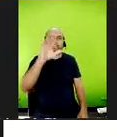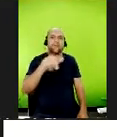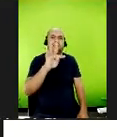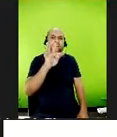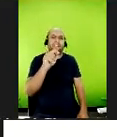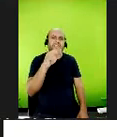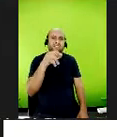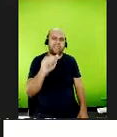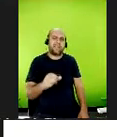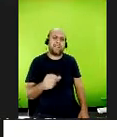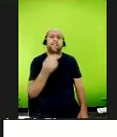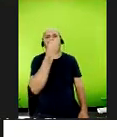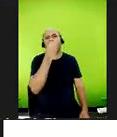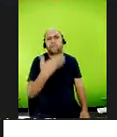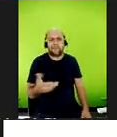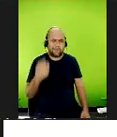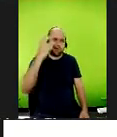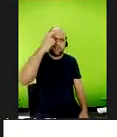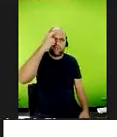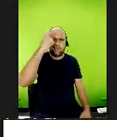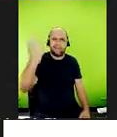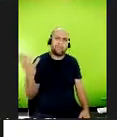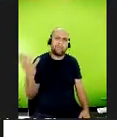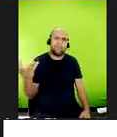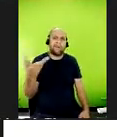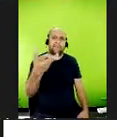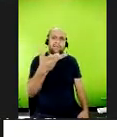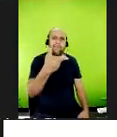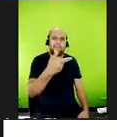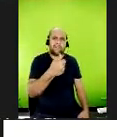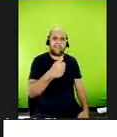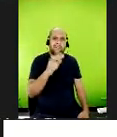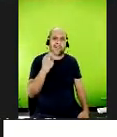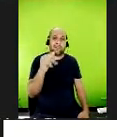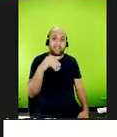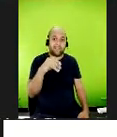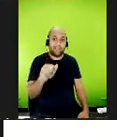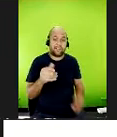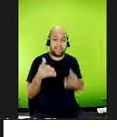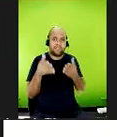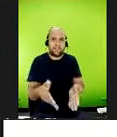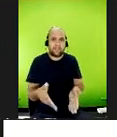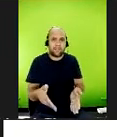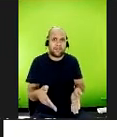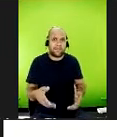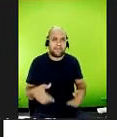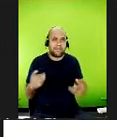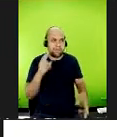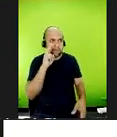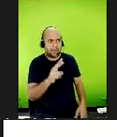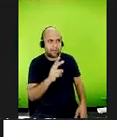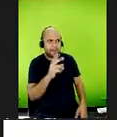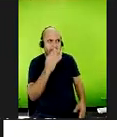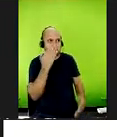simpática pessoa que ele se maravilhosas lá Cola Tatiana chega você já fica com mulher assim se eu confio muito em Tati